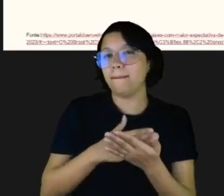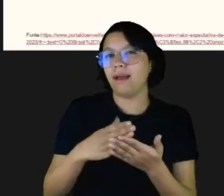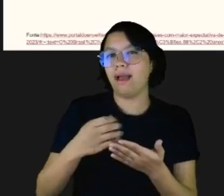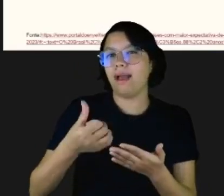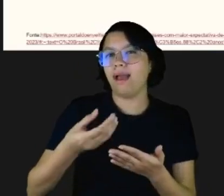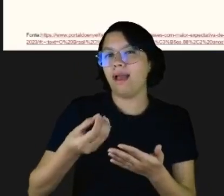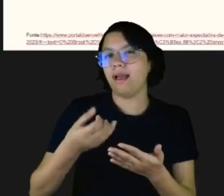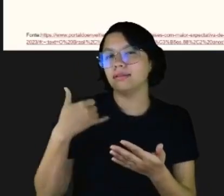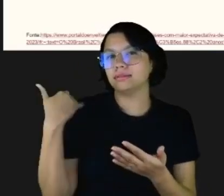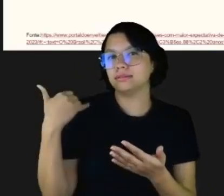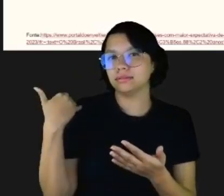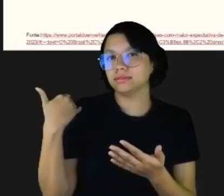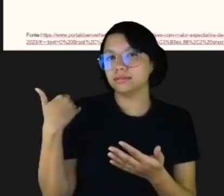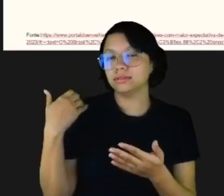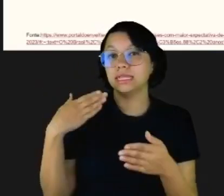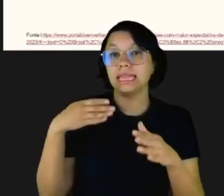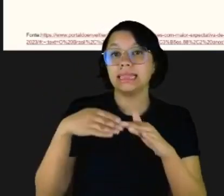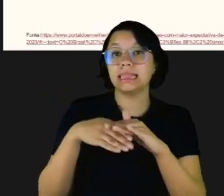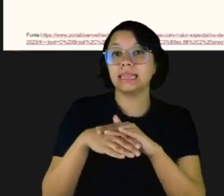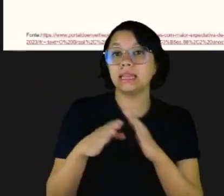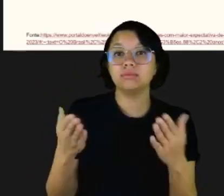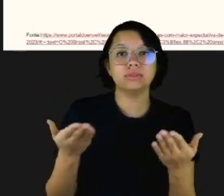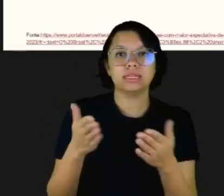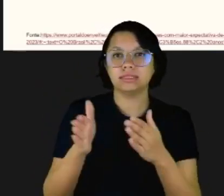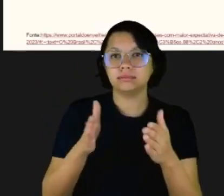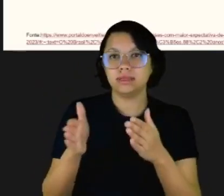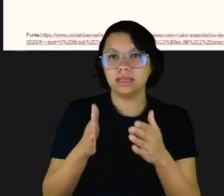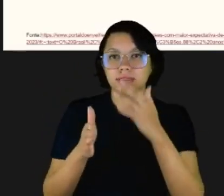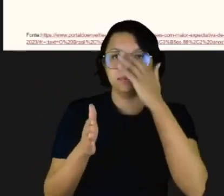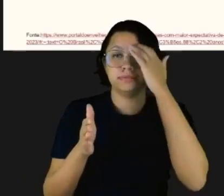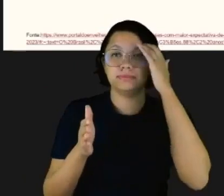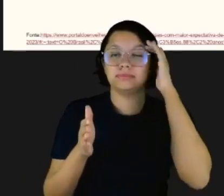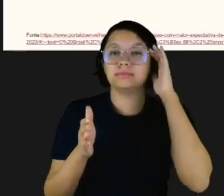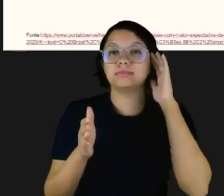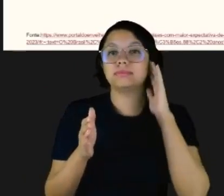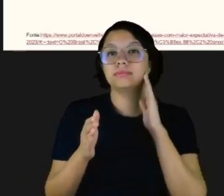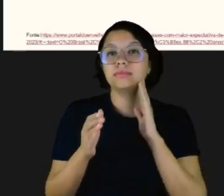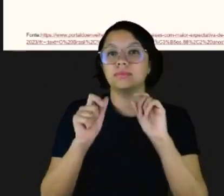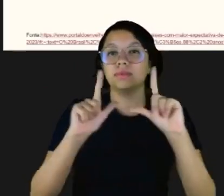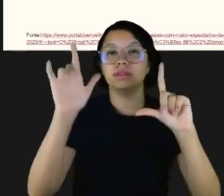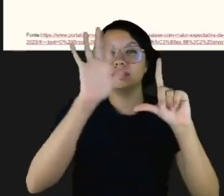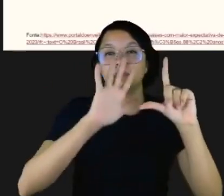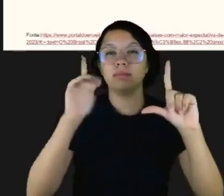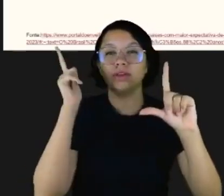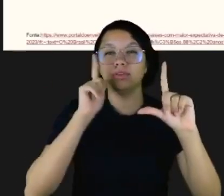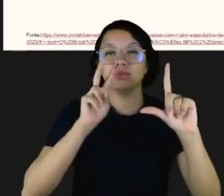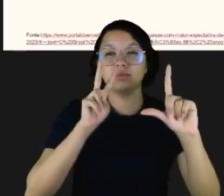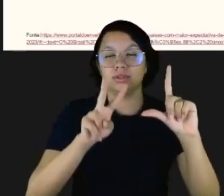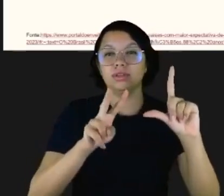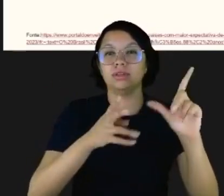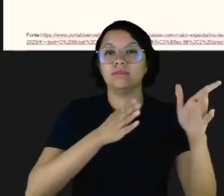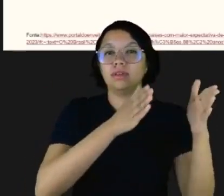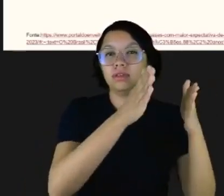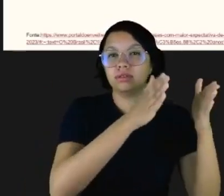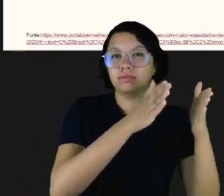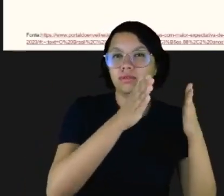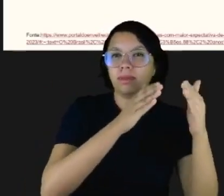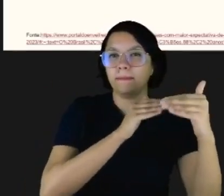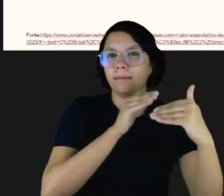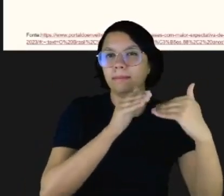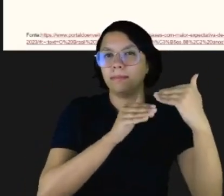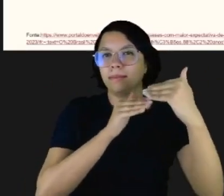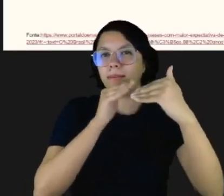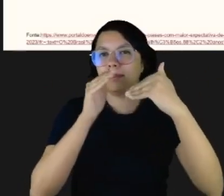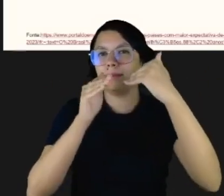60 anos, nós entramos nessa fase. Né? Aqui, por essa imagem, a gente vê que as fases são